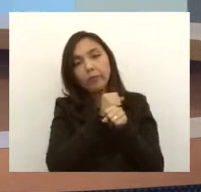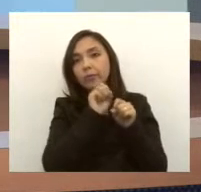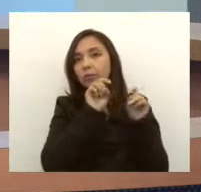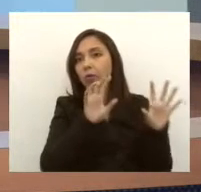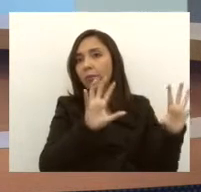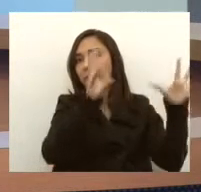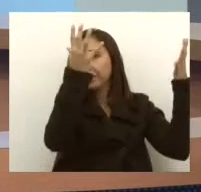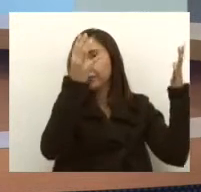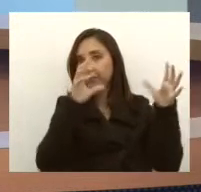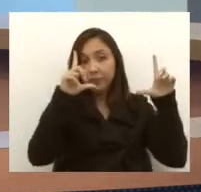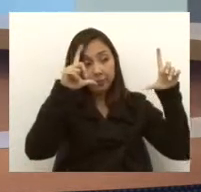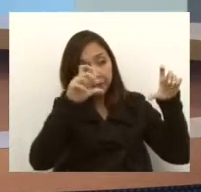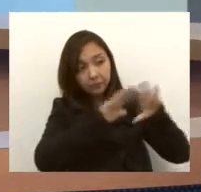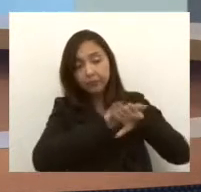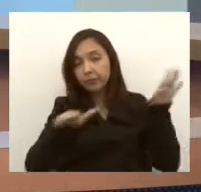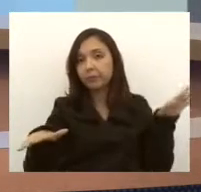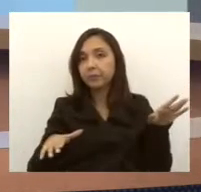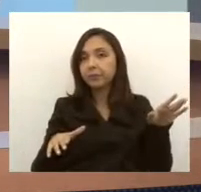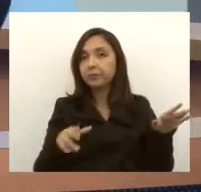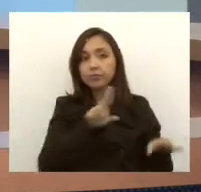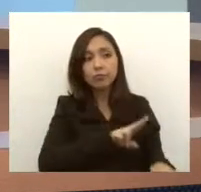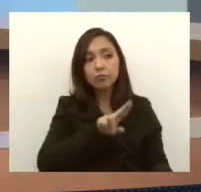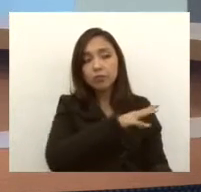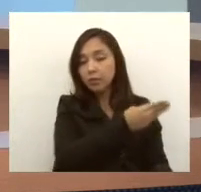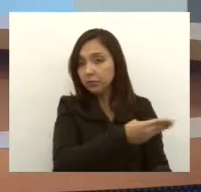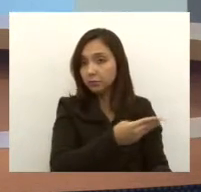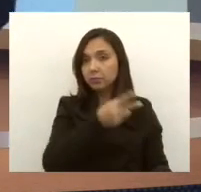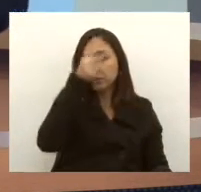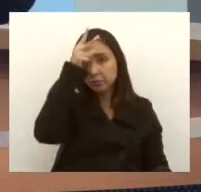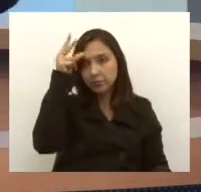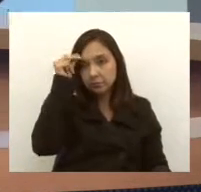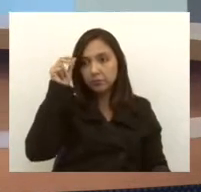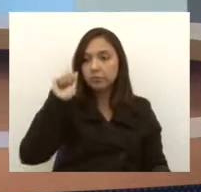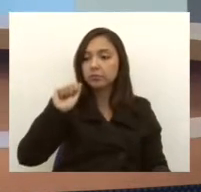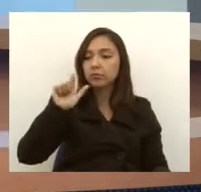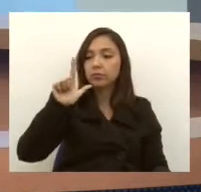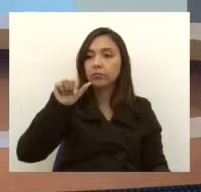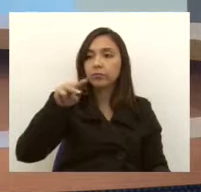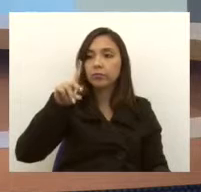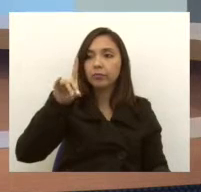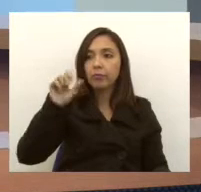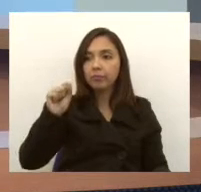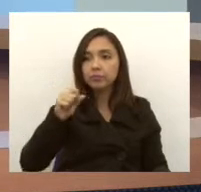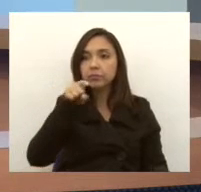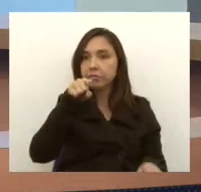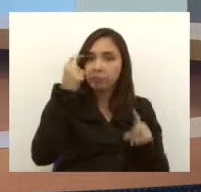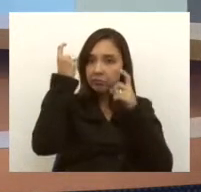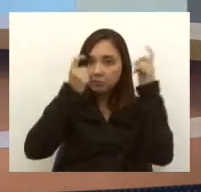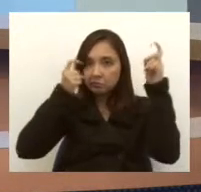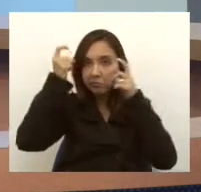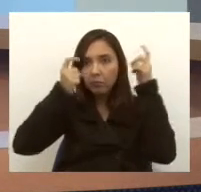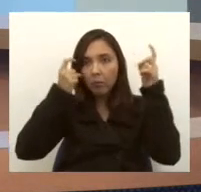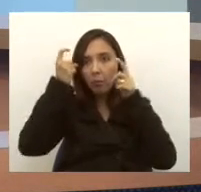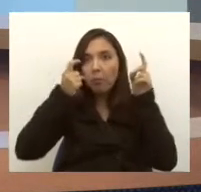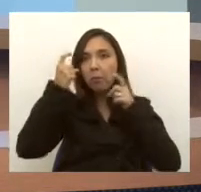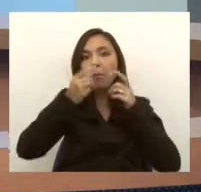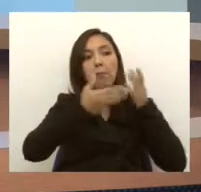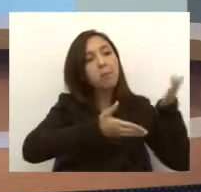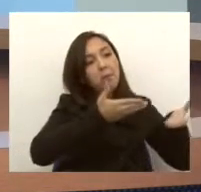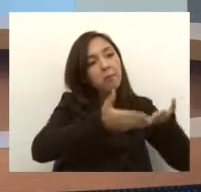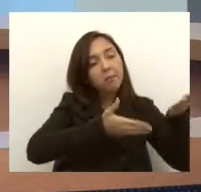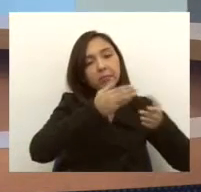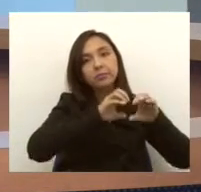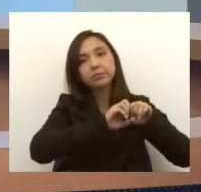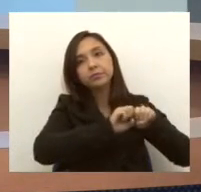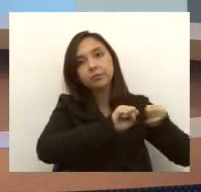inaugurar e sair na foto. Então, o prefeito Almeida é o prefeito que se preocupa com o tratamento de esgoto